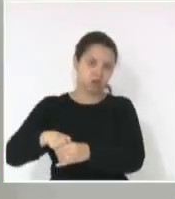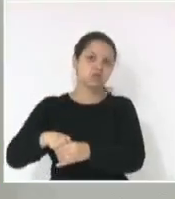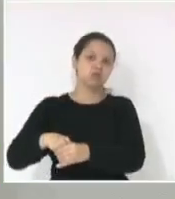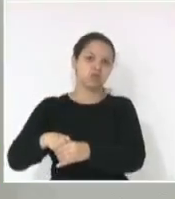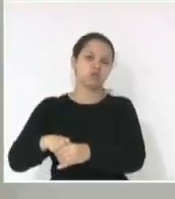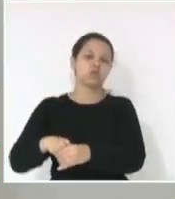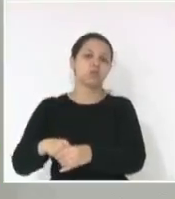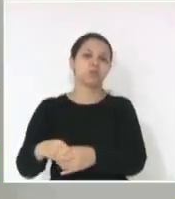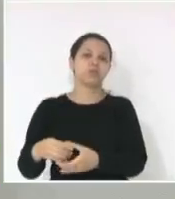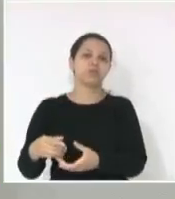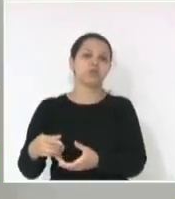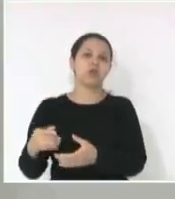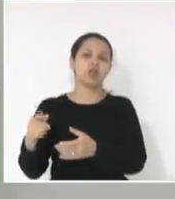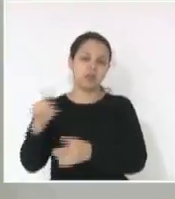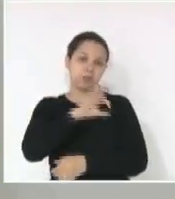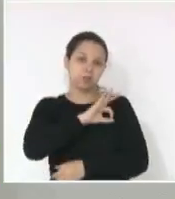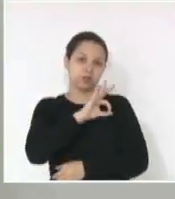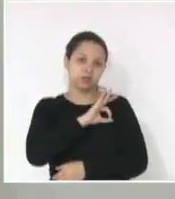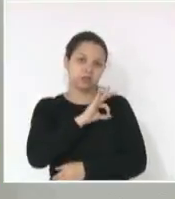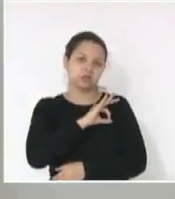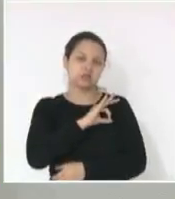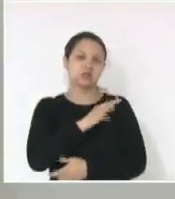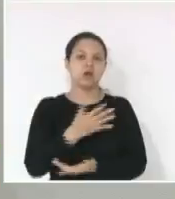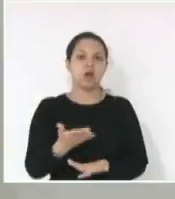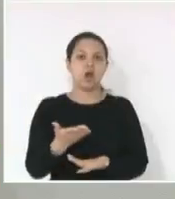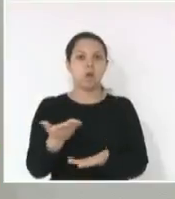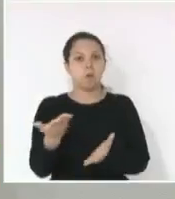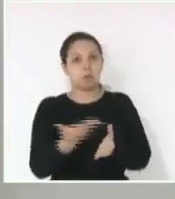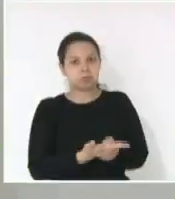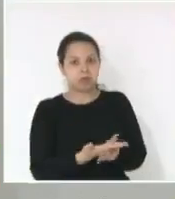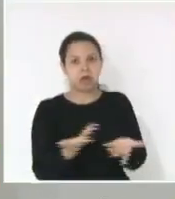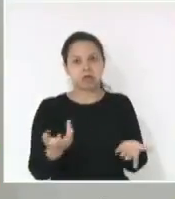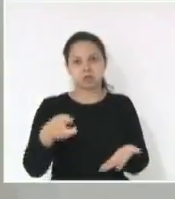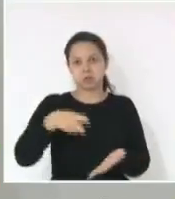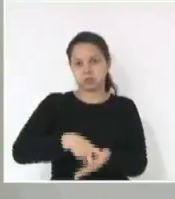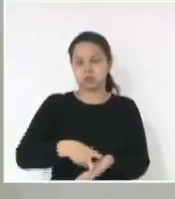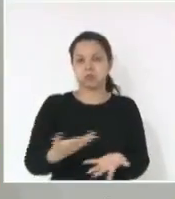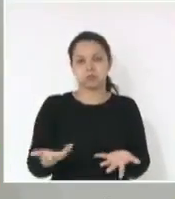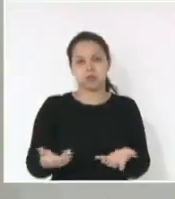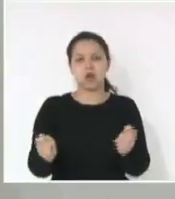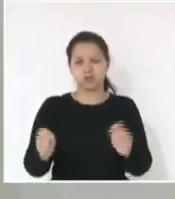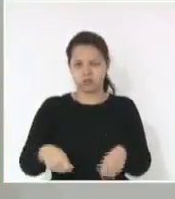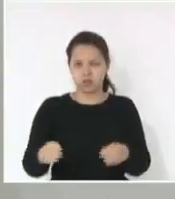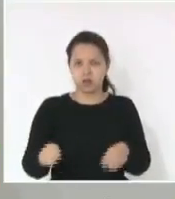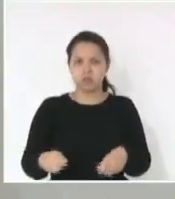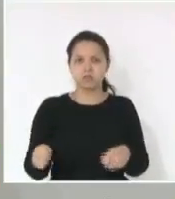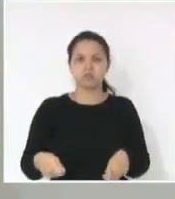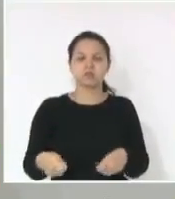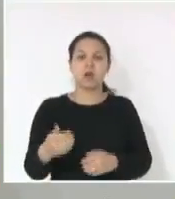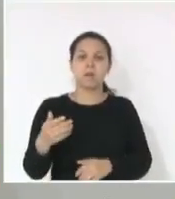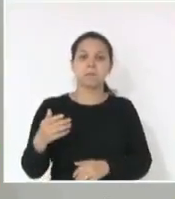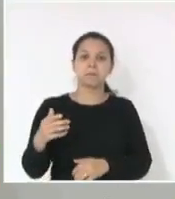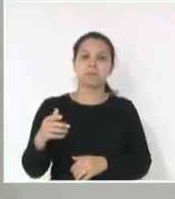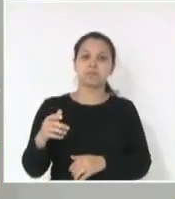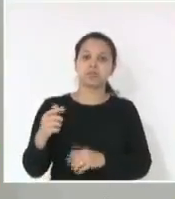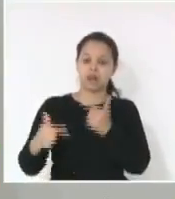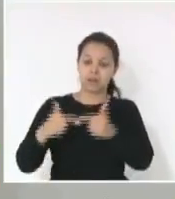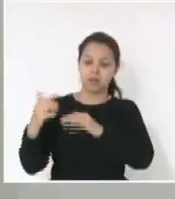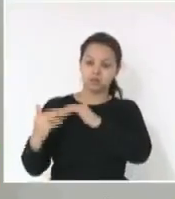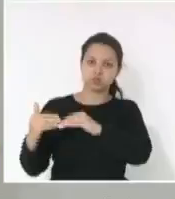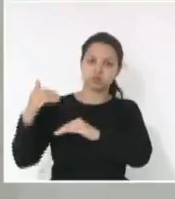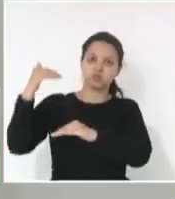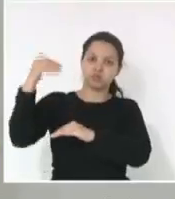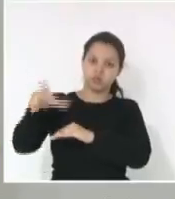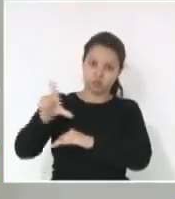não está respondendo o processo, está condenado, vai permitir, então, a promoção na data que